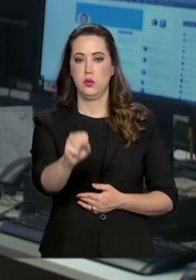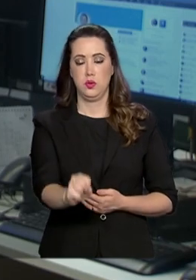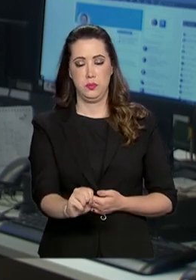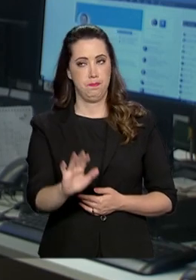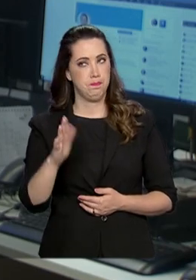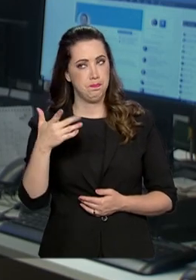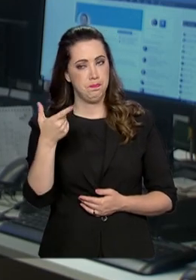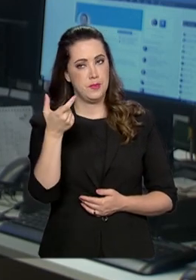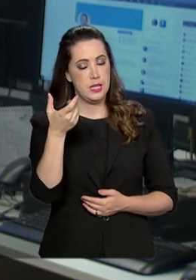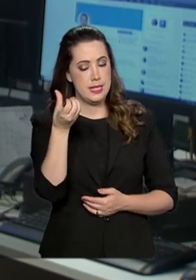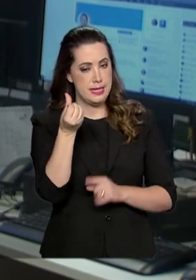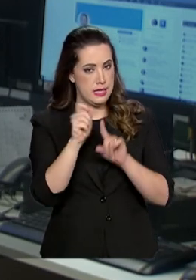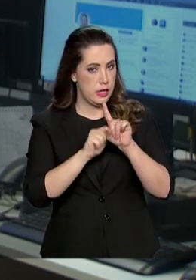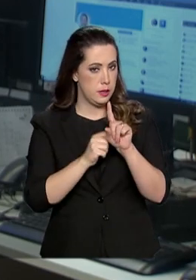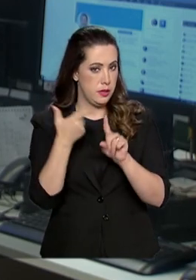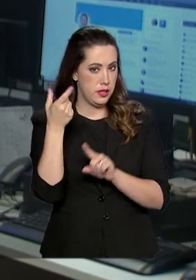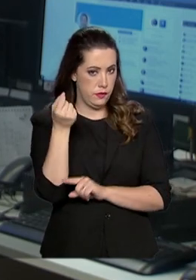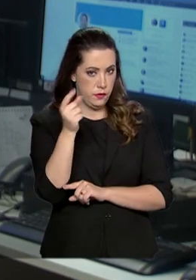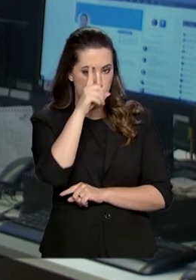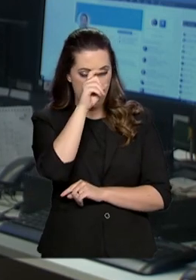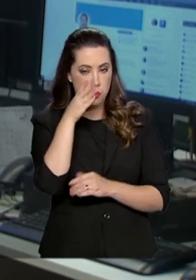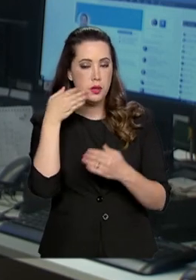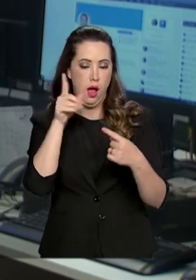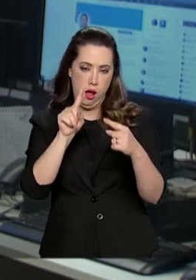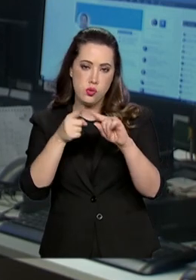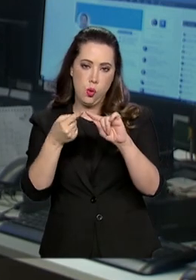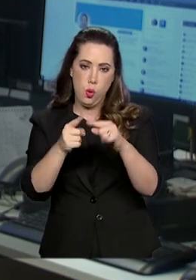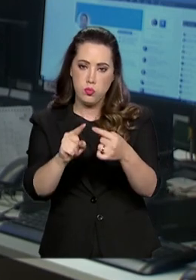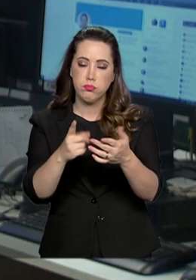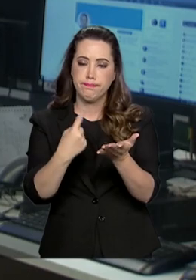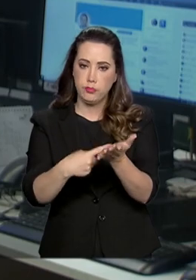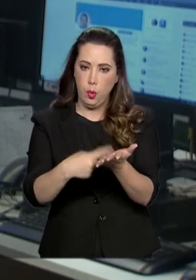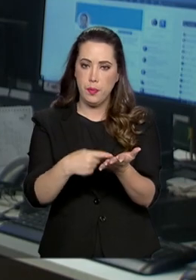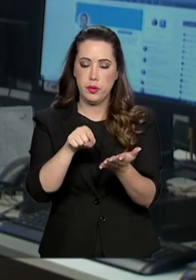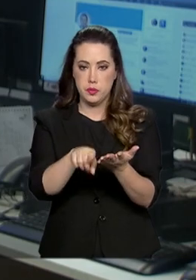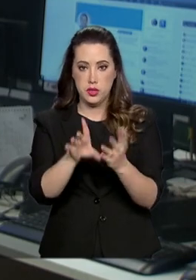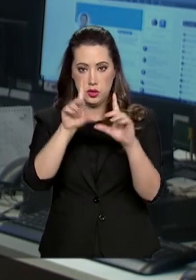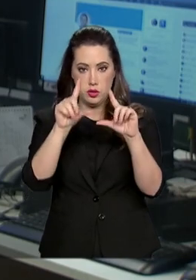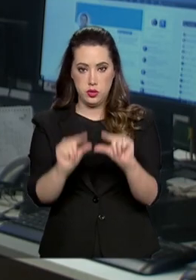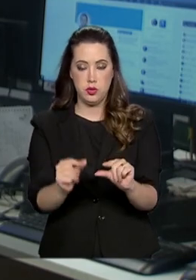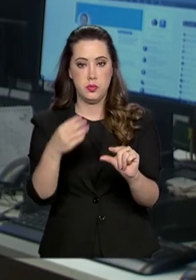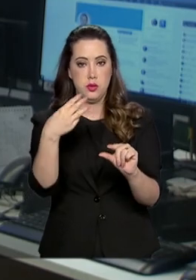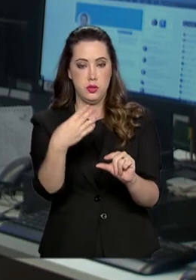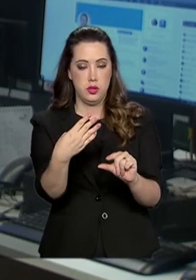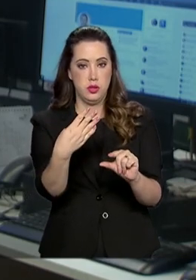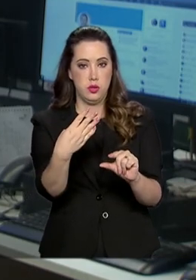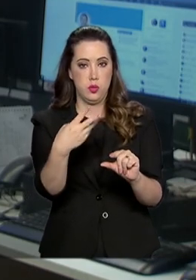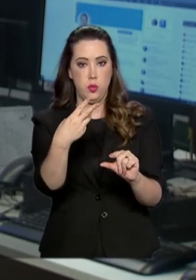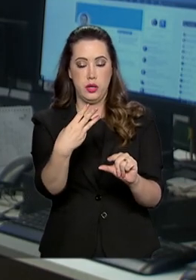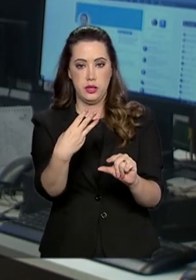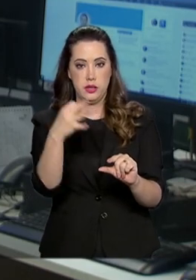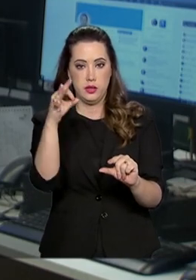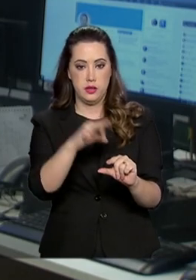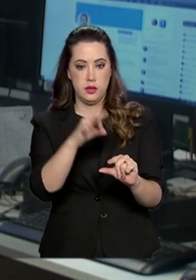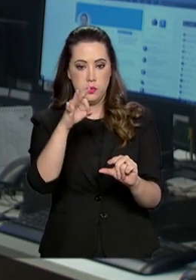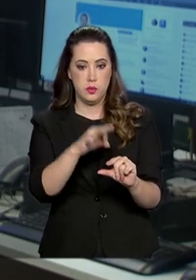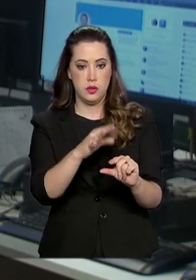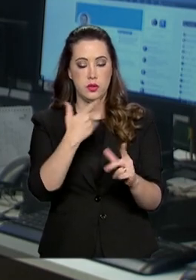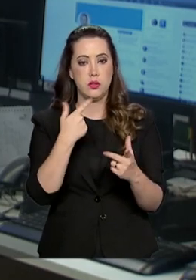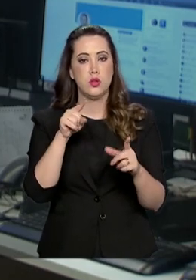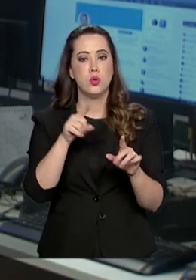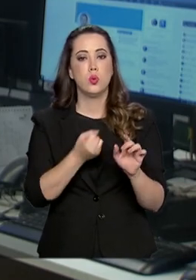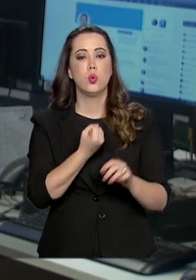hospitais participaram da iniciativa e tiveram um resultado médio de redução de 43% do indicador de